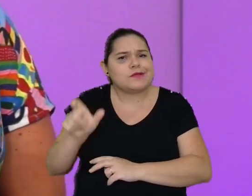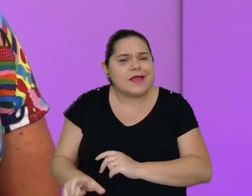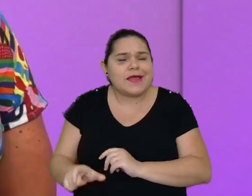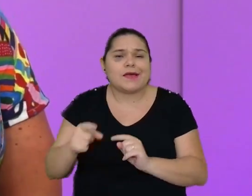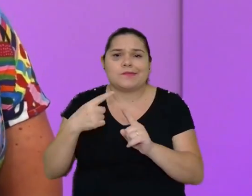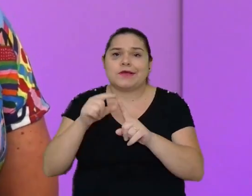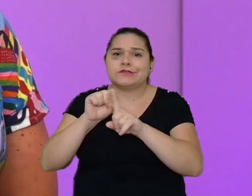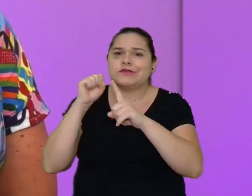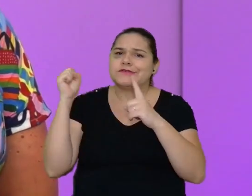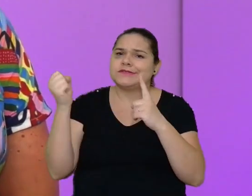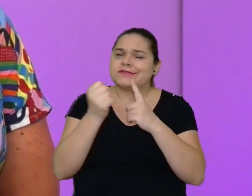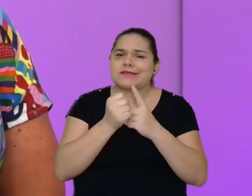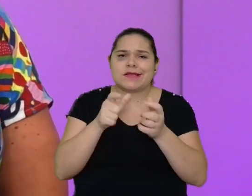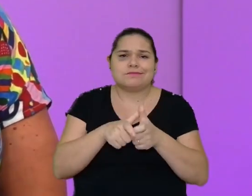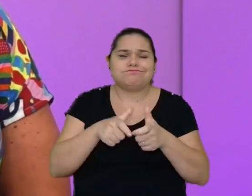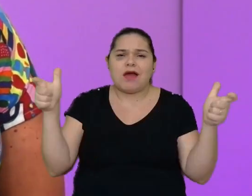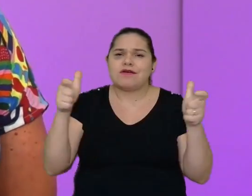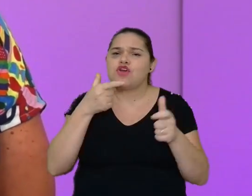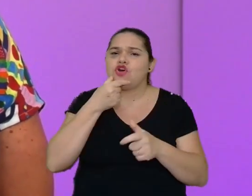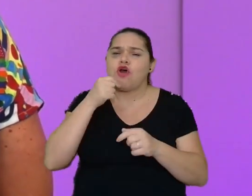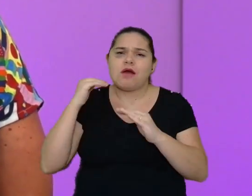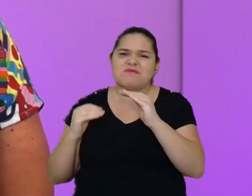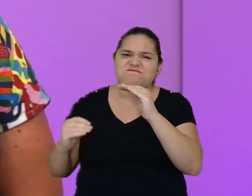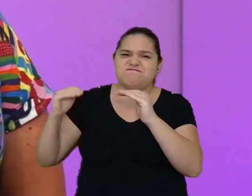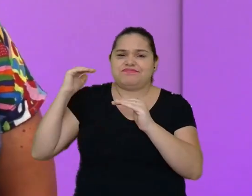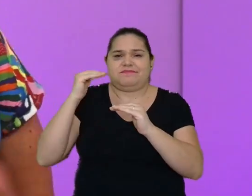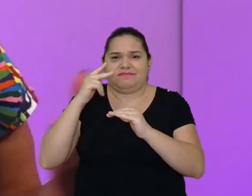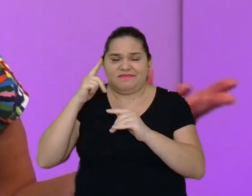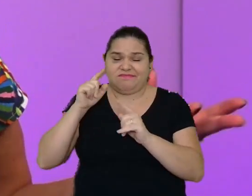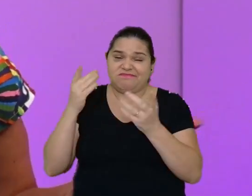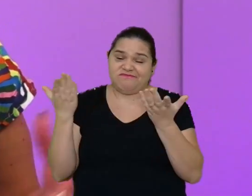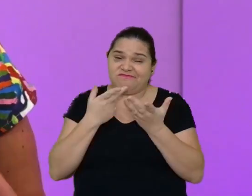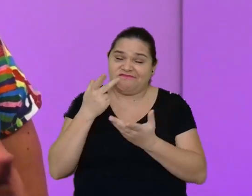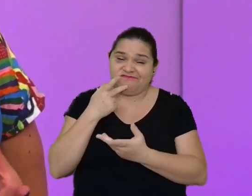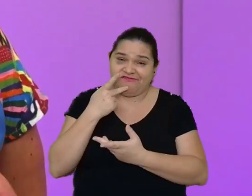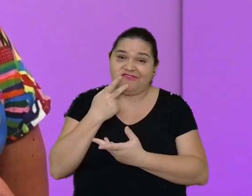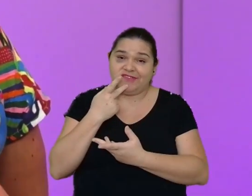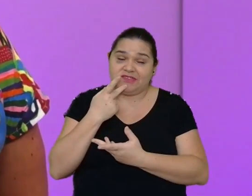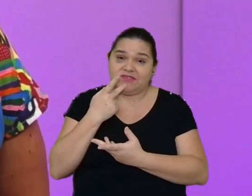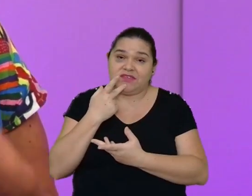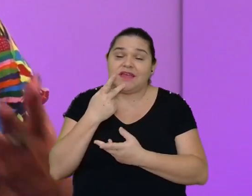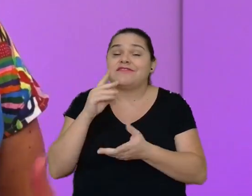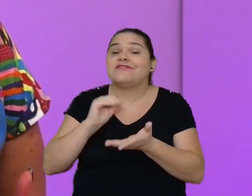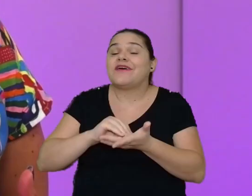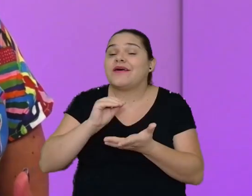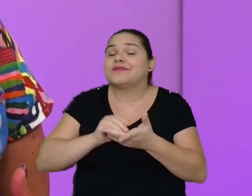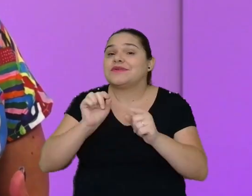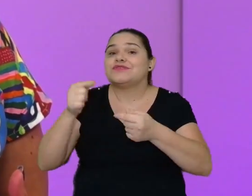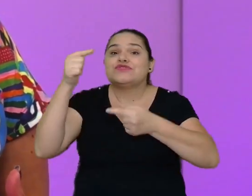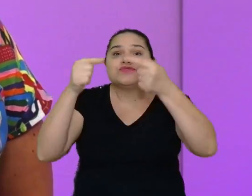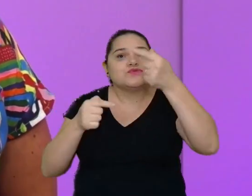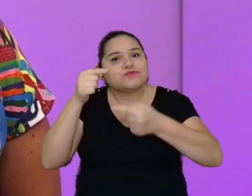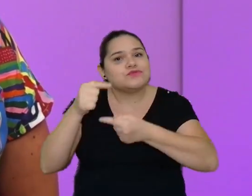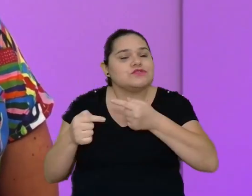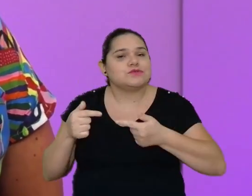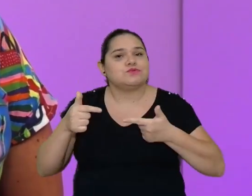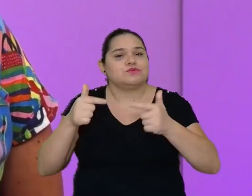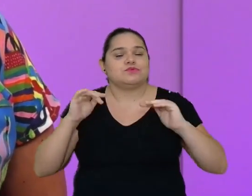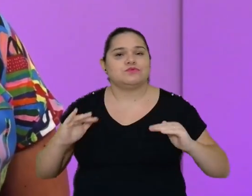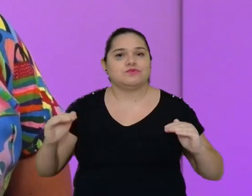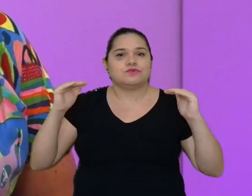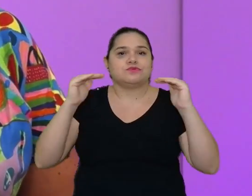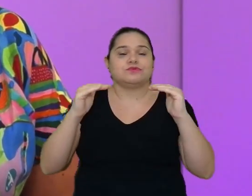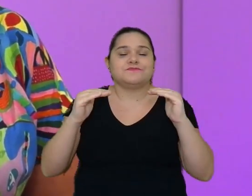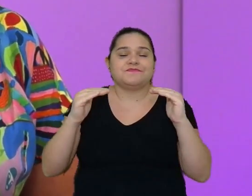é o que traz, no final, a gente não discutir. E eu acho que é um momento que esse caldo traz mais visibilidade, o que traz